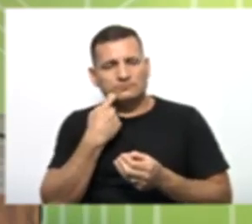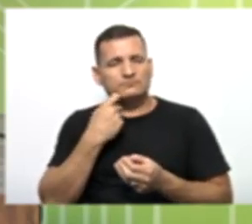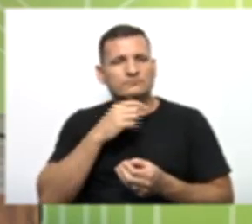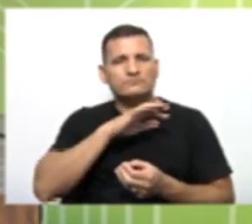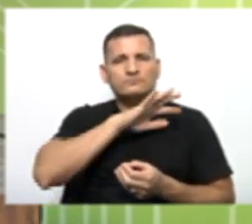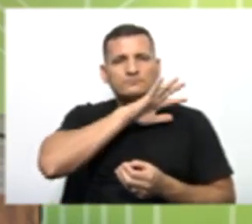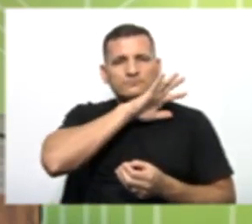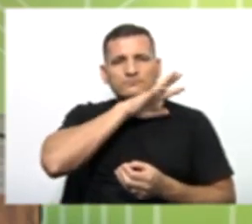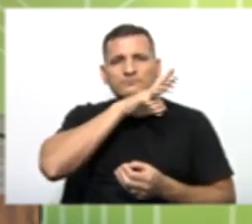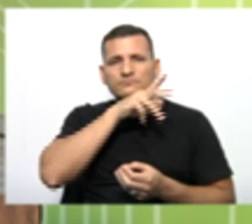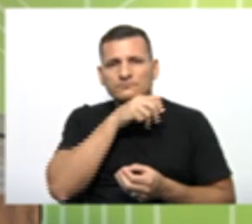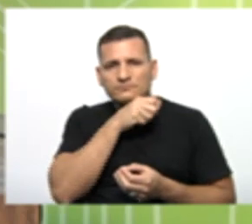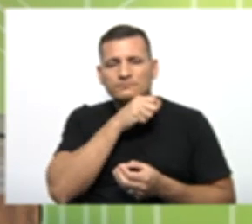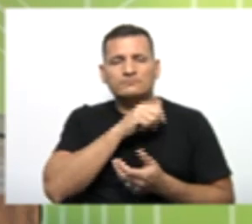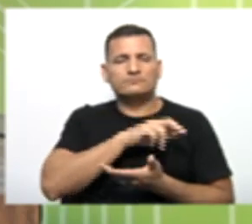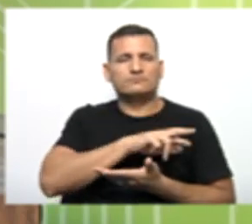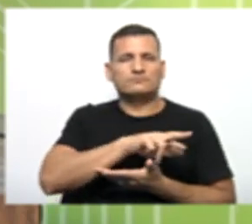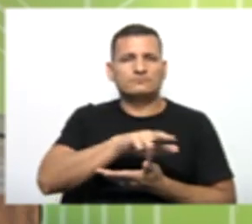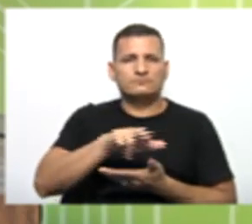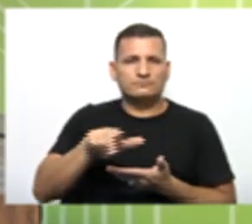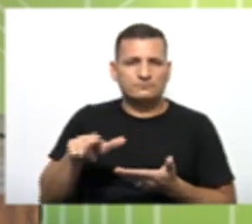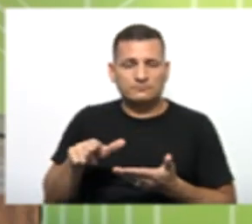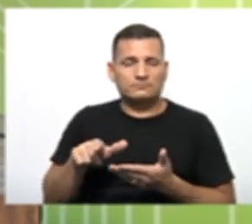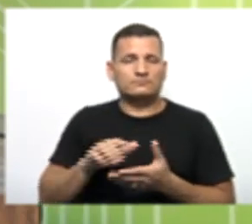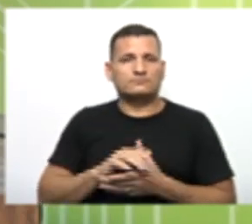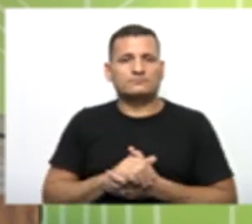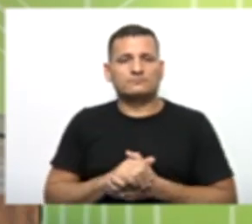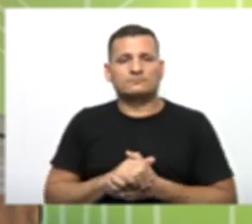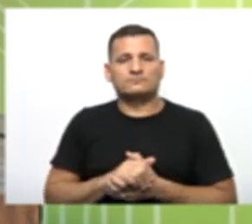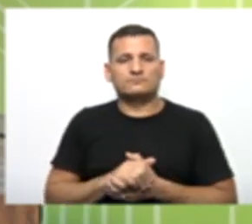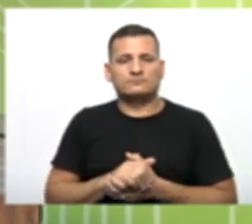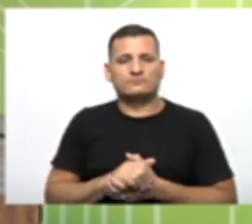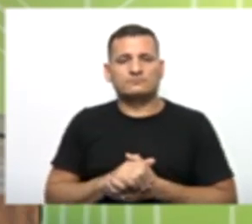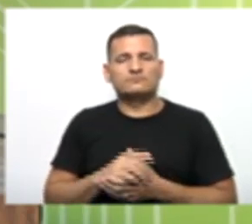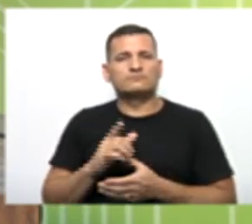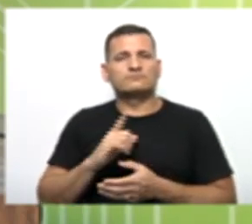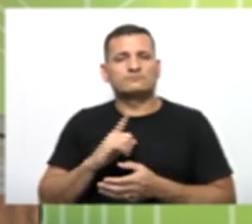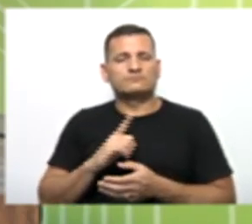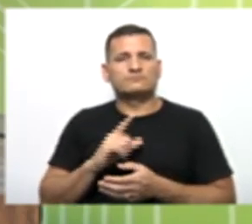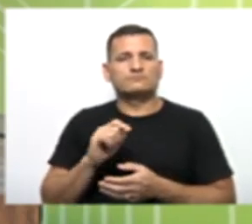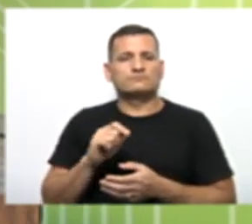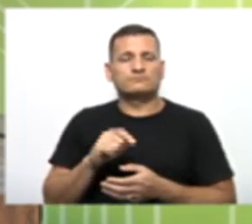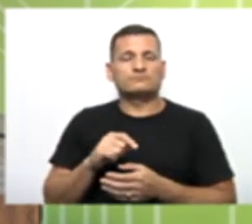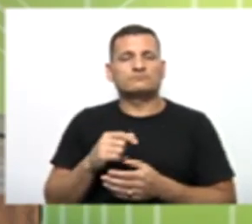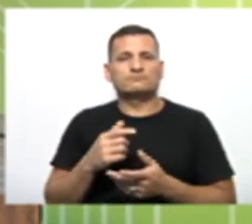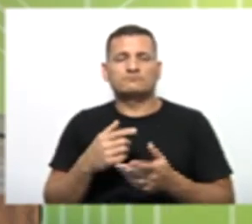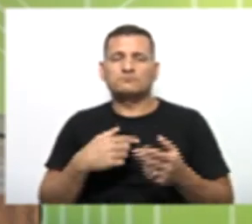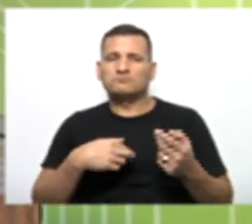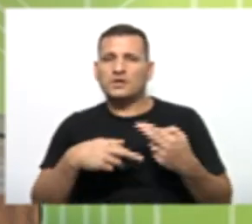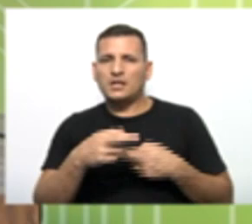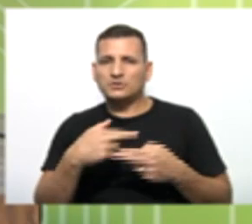vivos, os micro-organismos, estão se relacionando com essa construção.